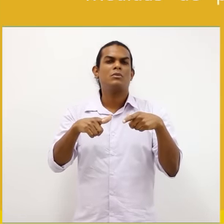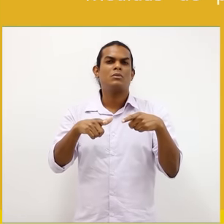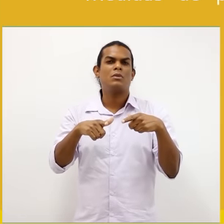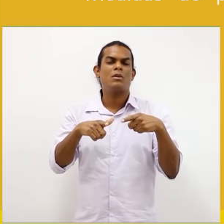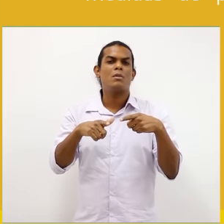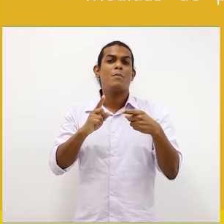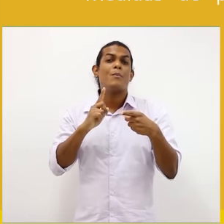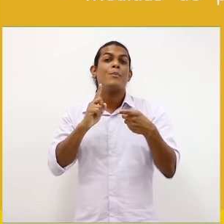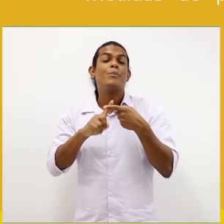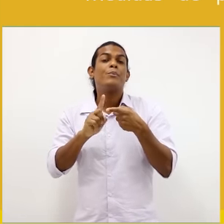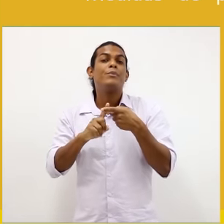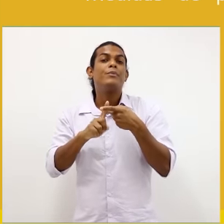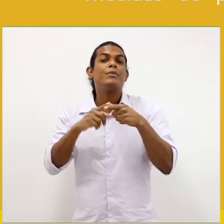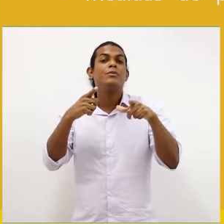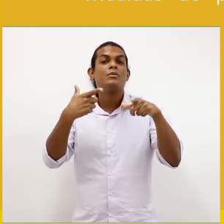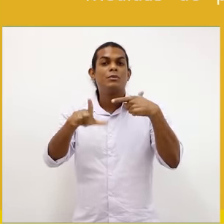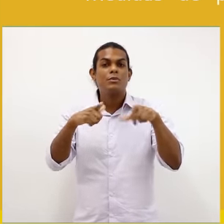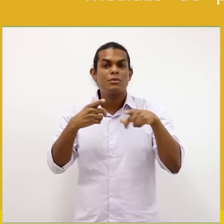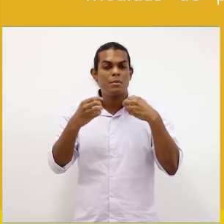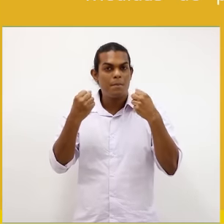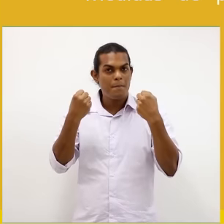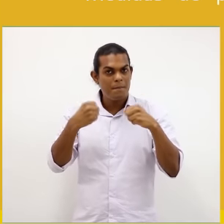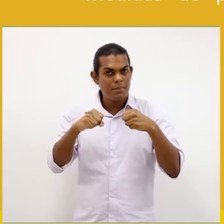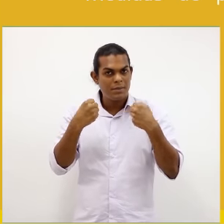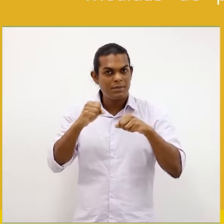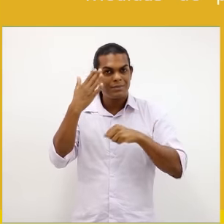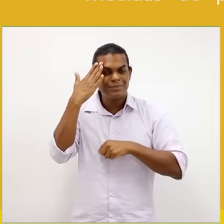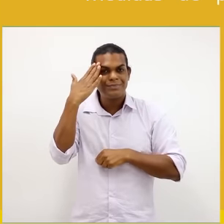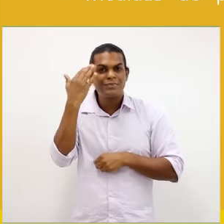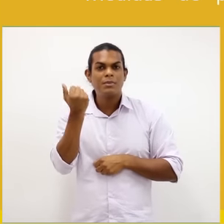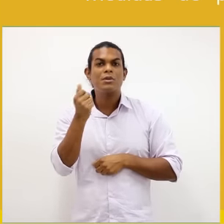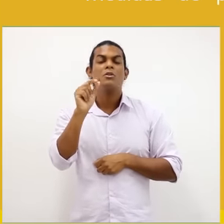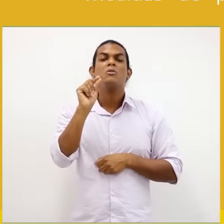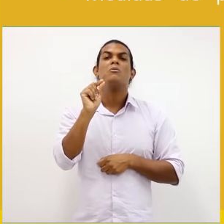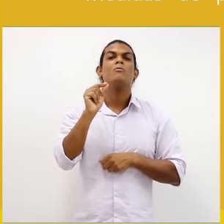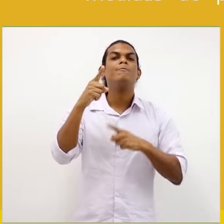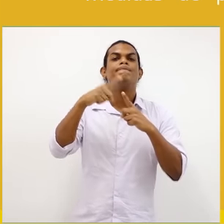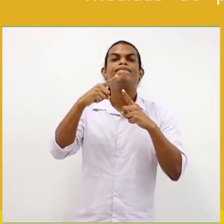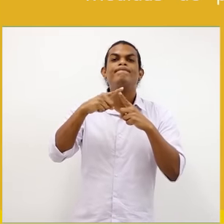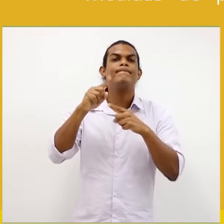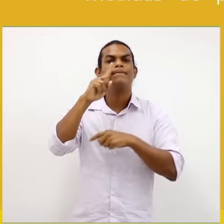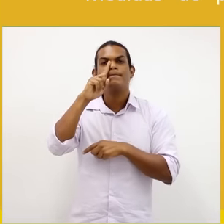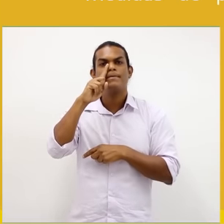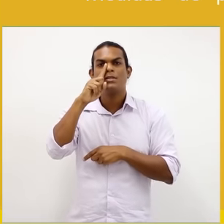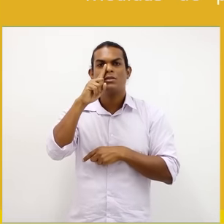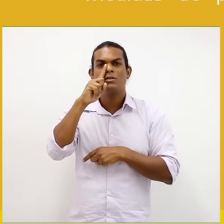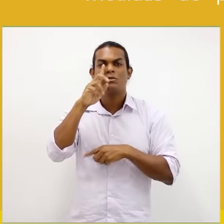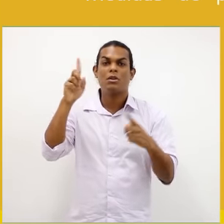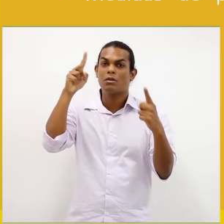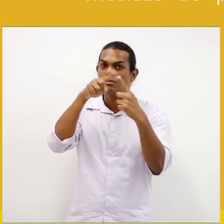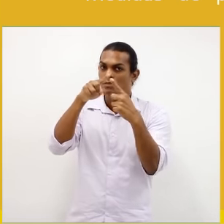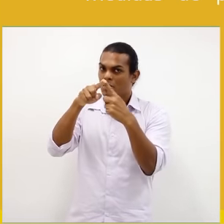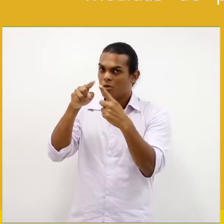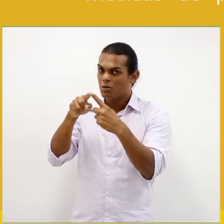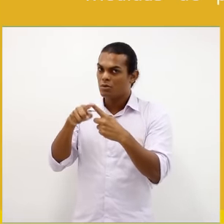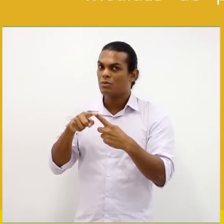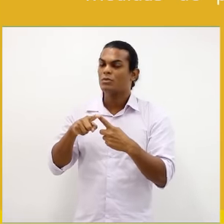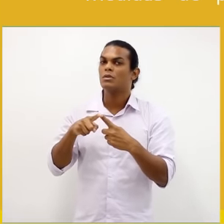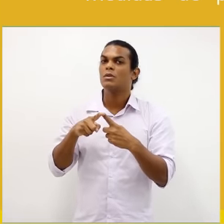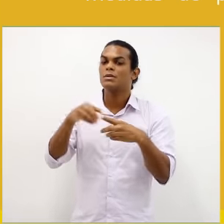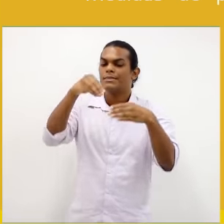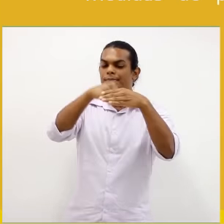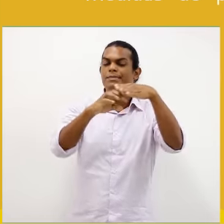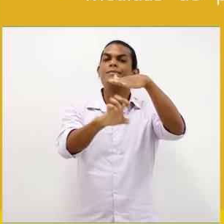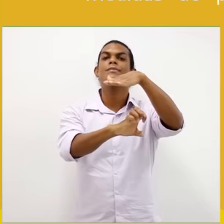saber, né, da quantidade e da qualificação dos riscos que estão submetidos. Se necessário para comprovar o controle de exposição